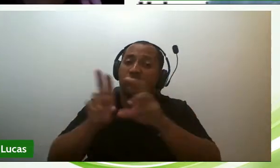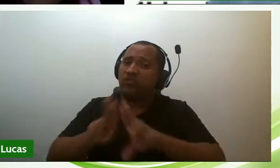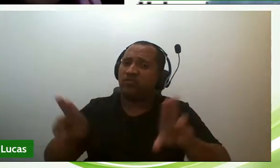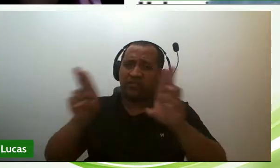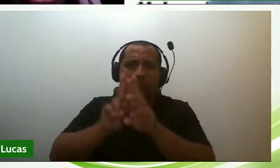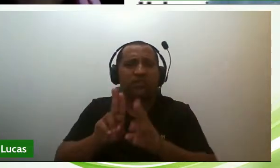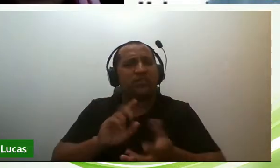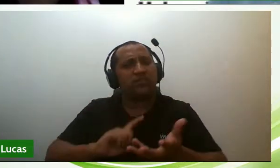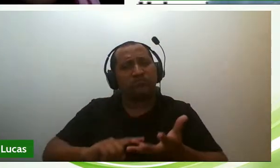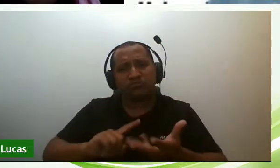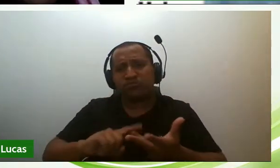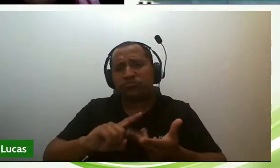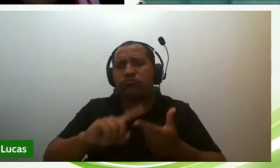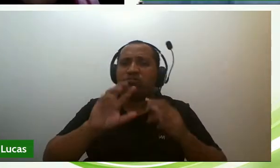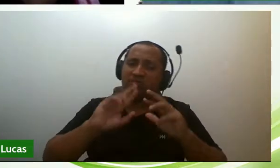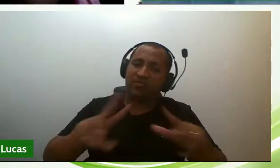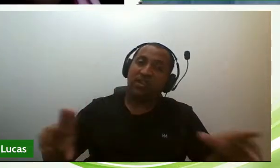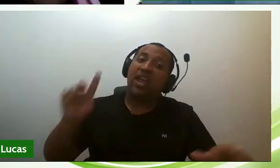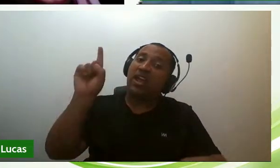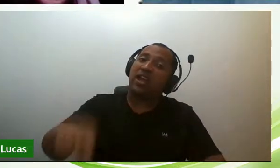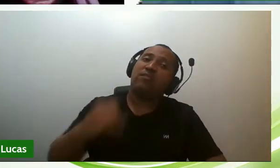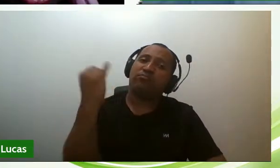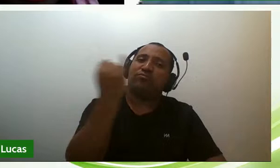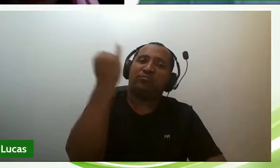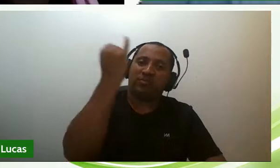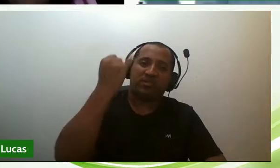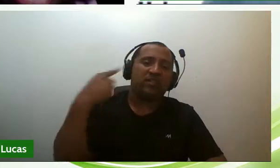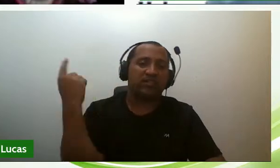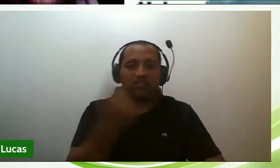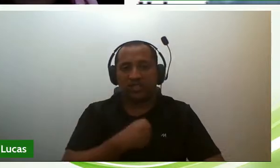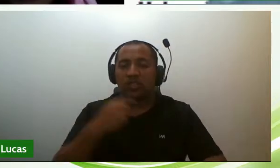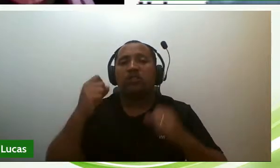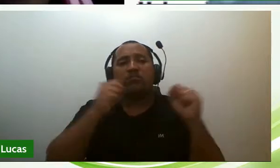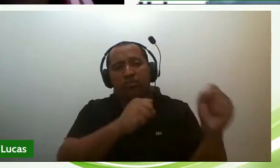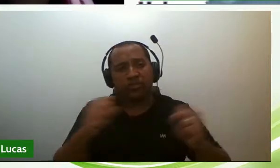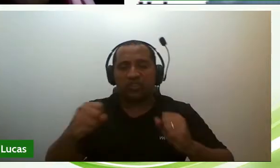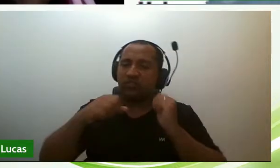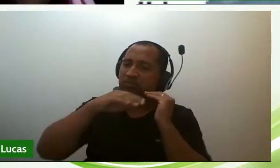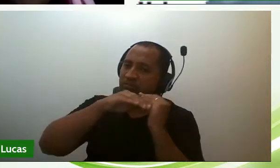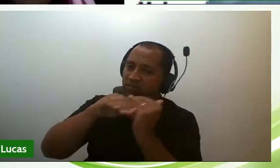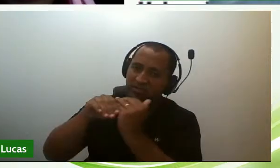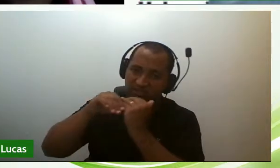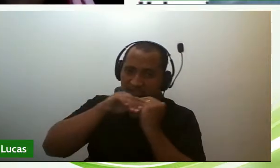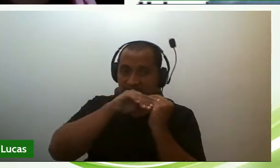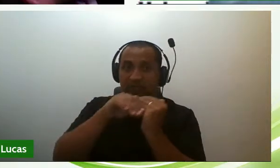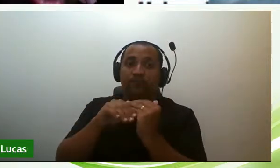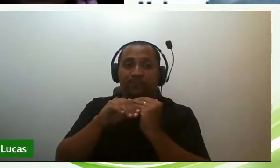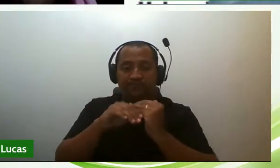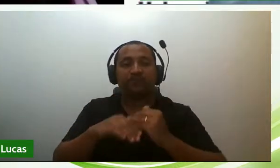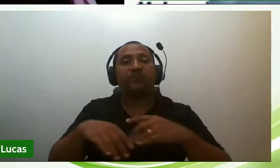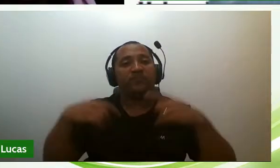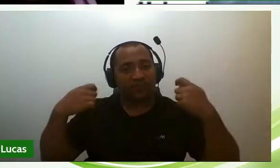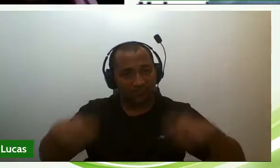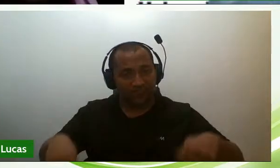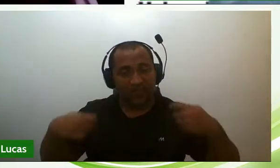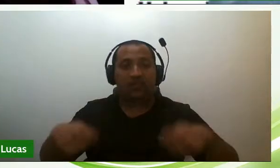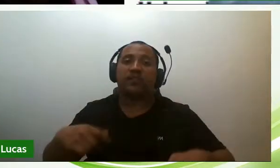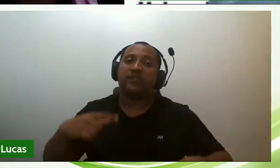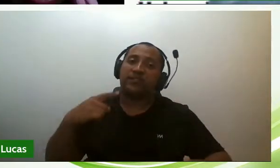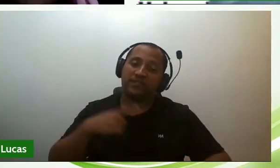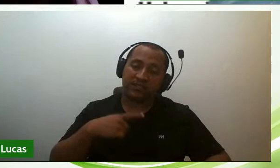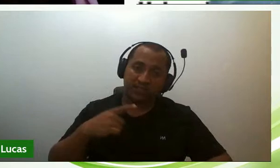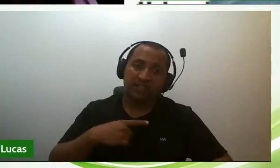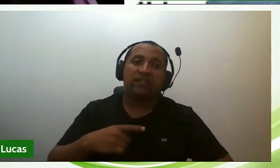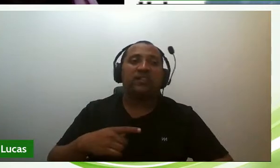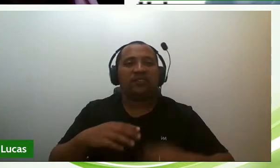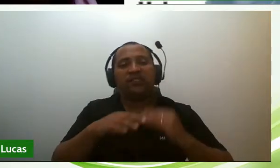vai. Então, essa é a relação importante. Para que eu tenha equidade, que é essa igualdade de oportunidade, isso pressupõe escuta, isso